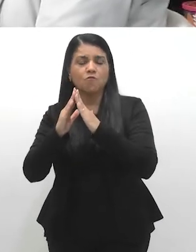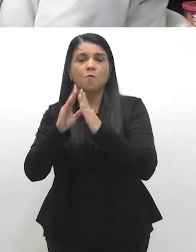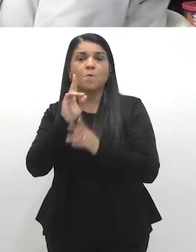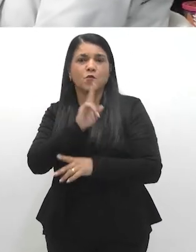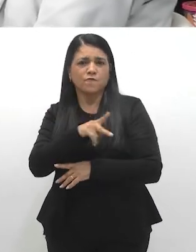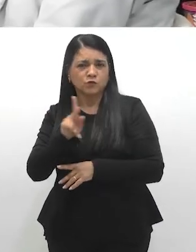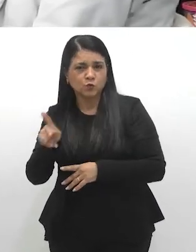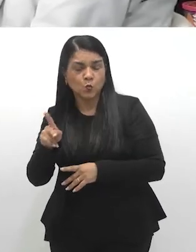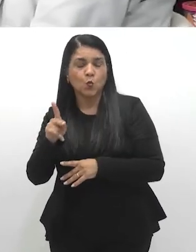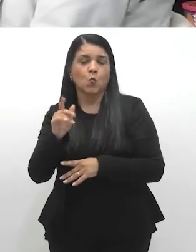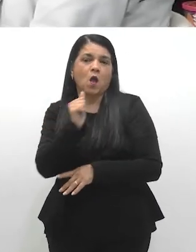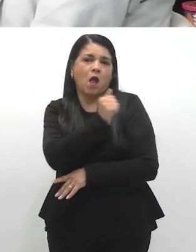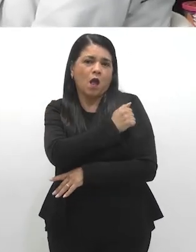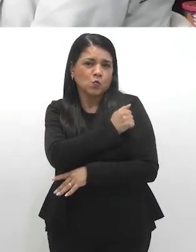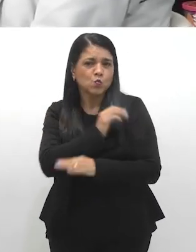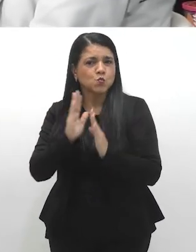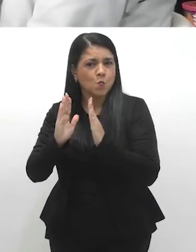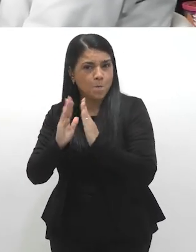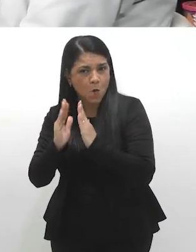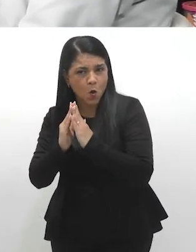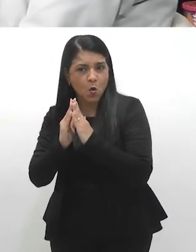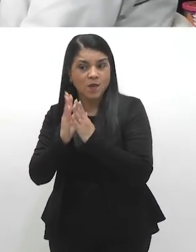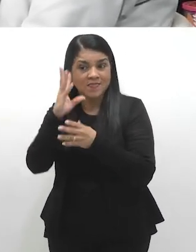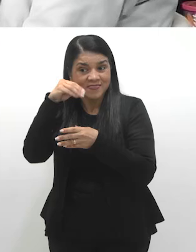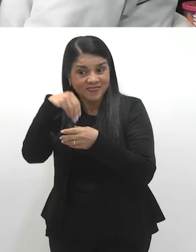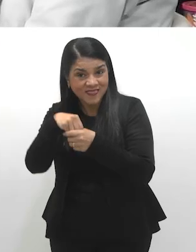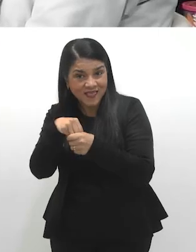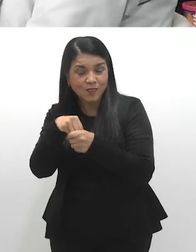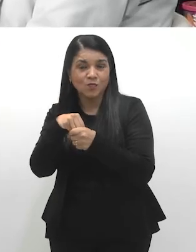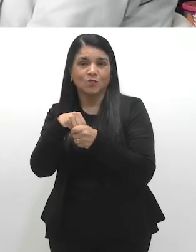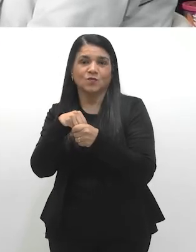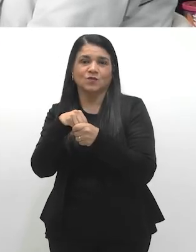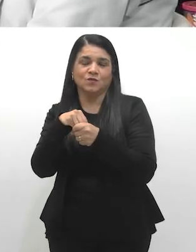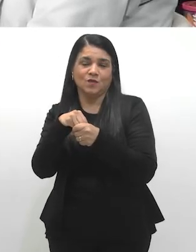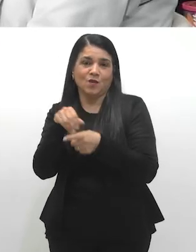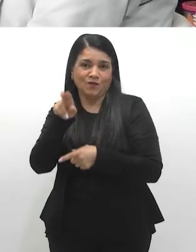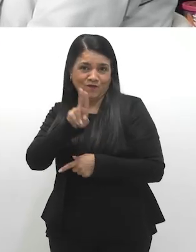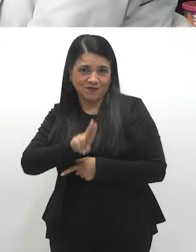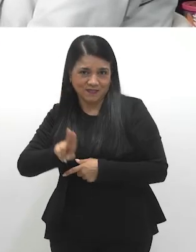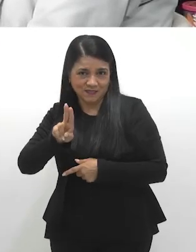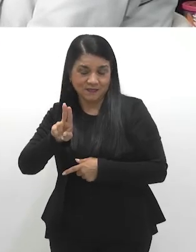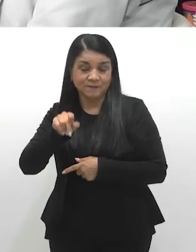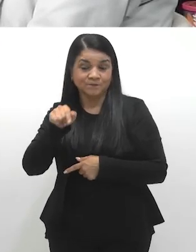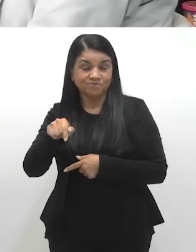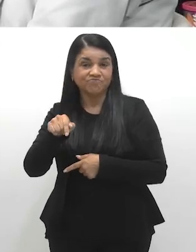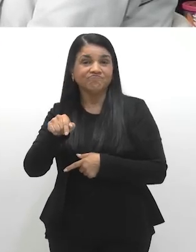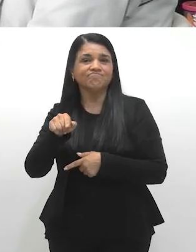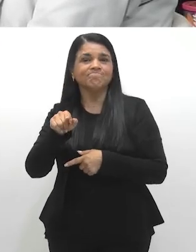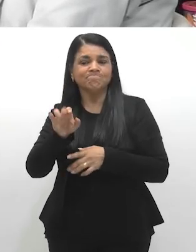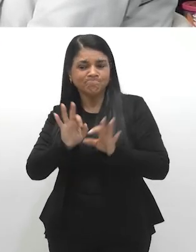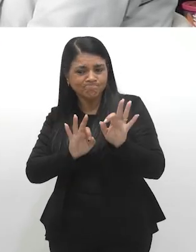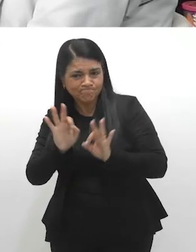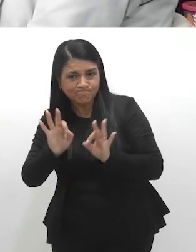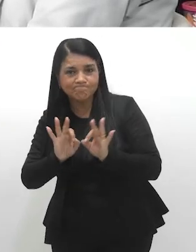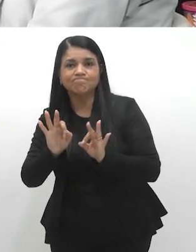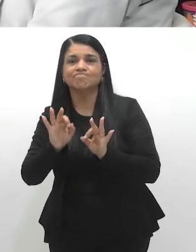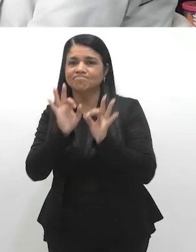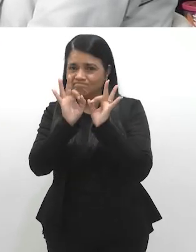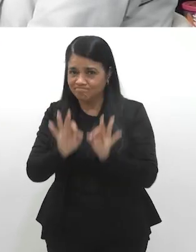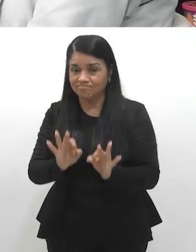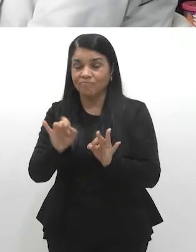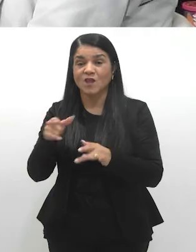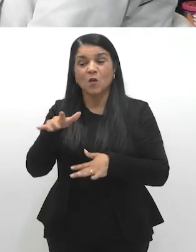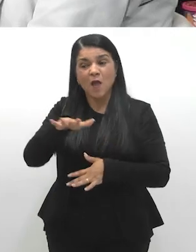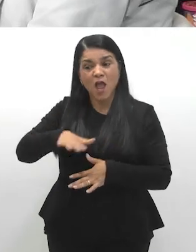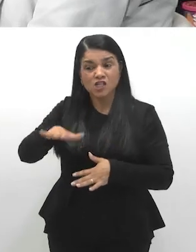alunos também morarem. É mais ou menos isso, né? Exatamente. É um campus que foi projetado para isso. Como eu